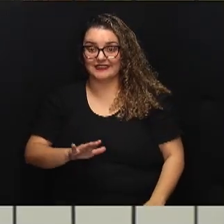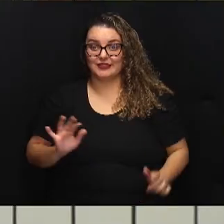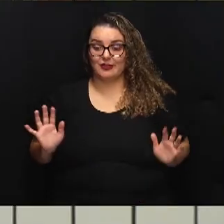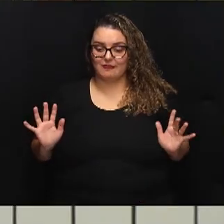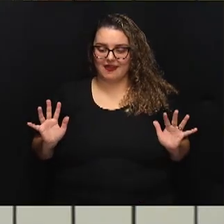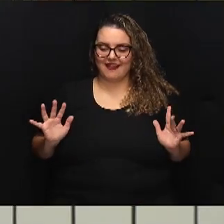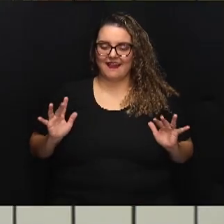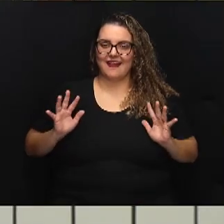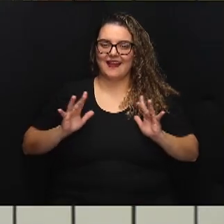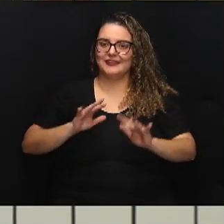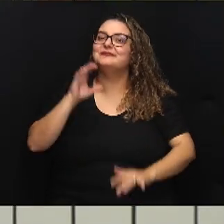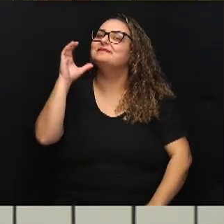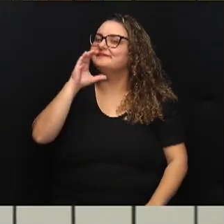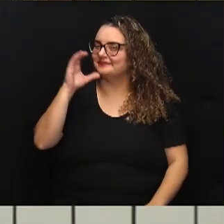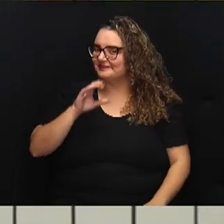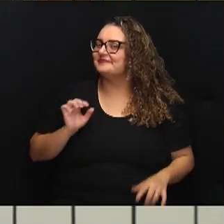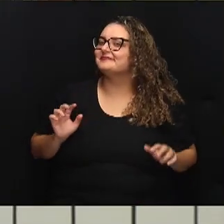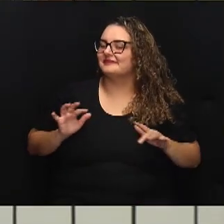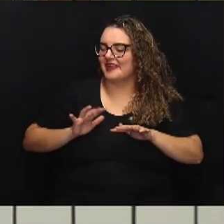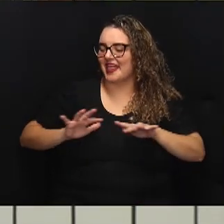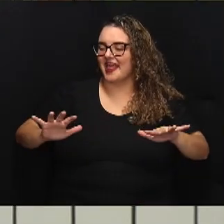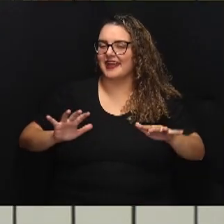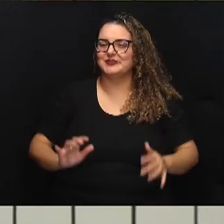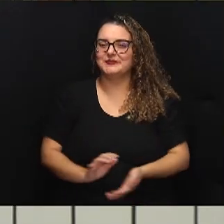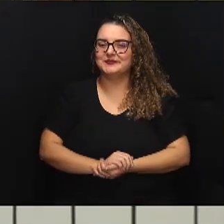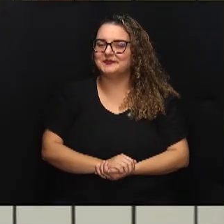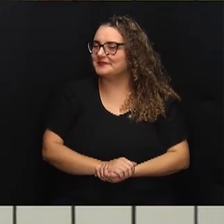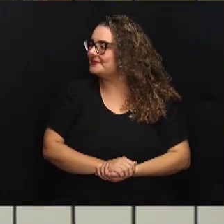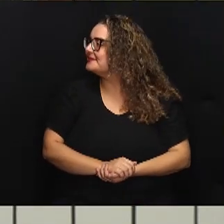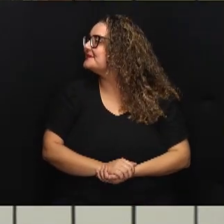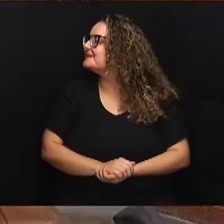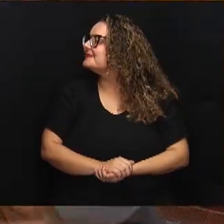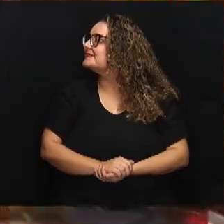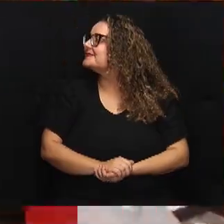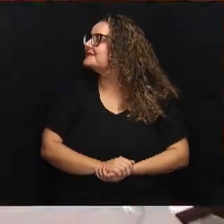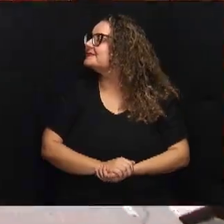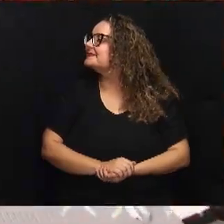público rapidamente ocupou o espaço.